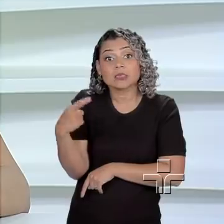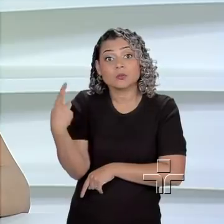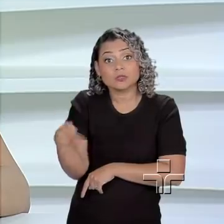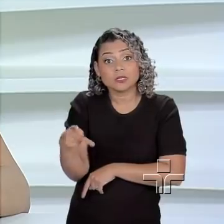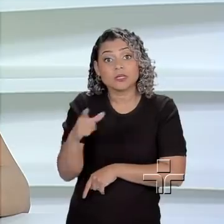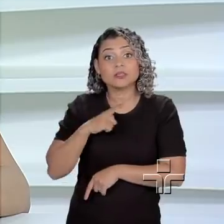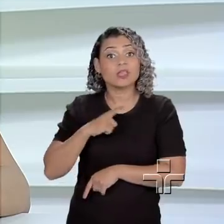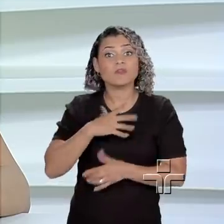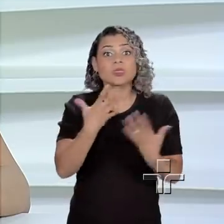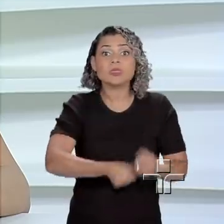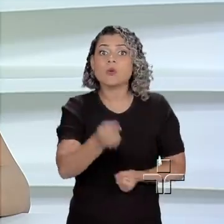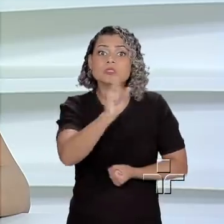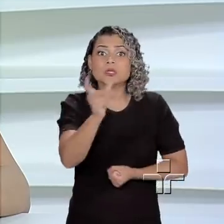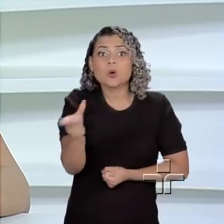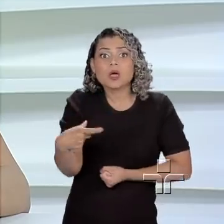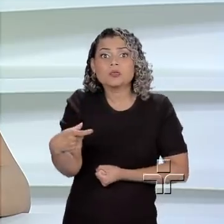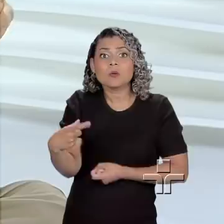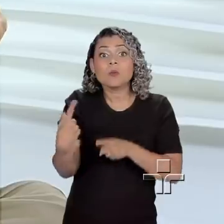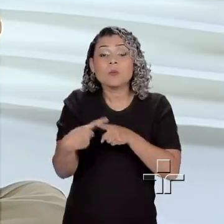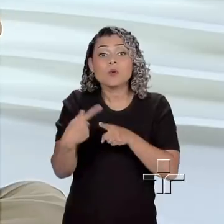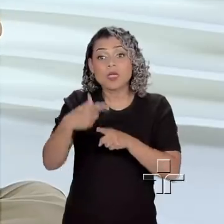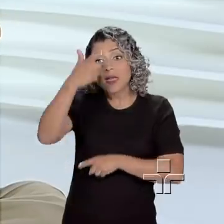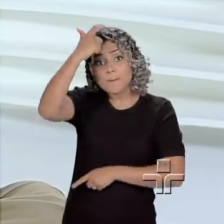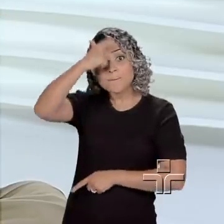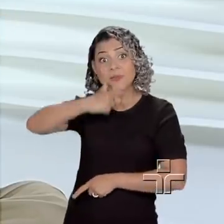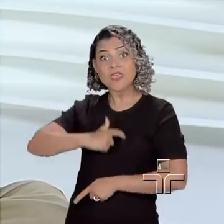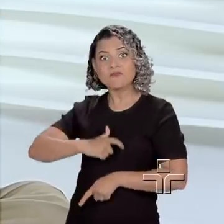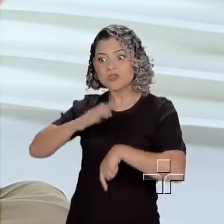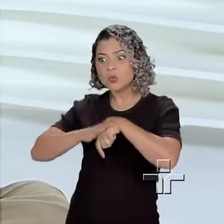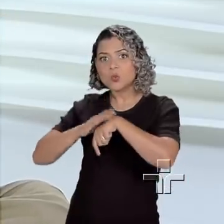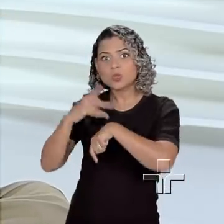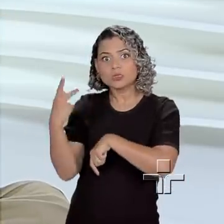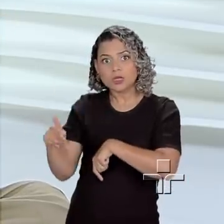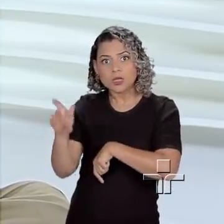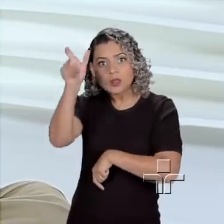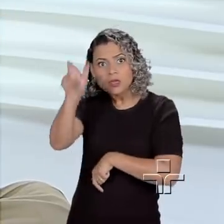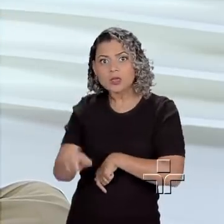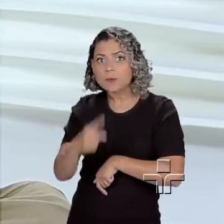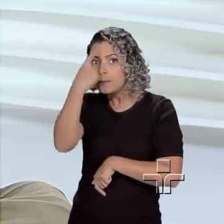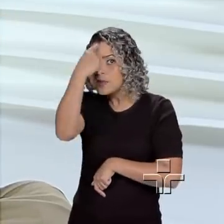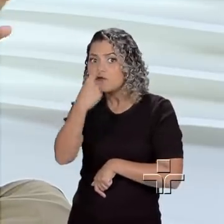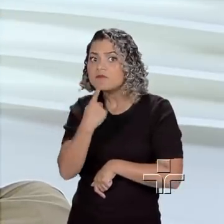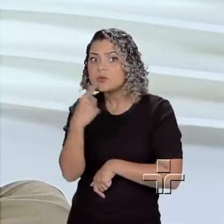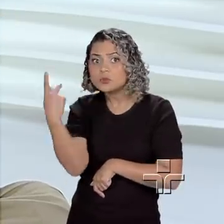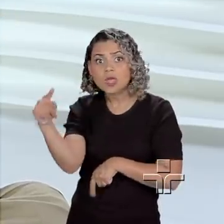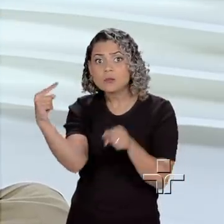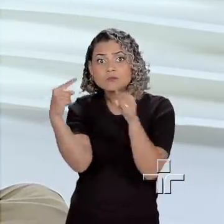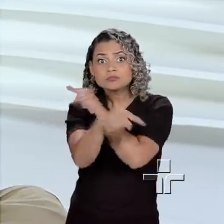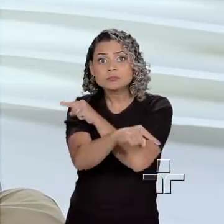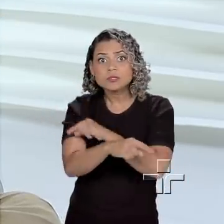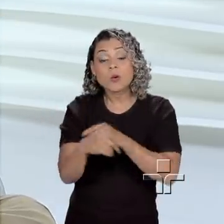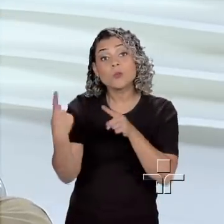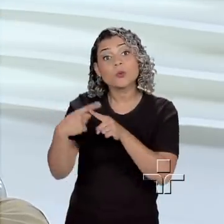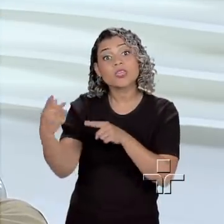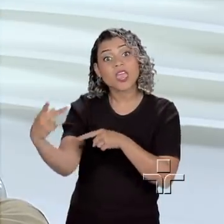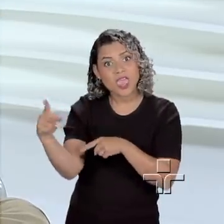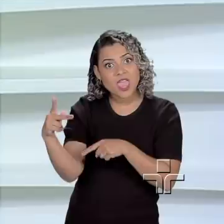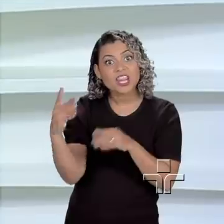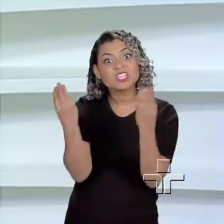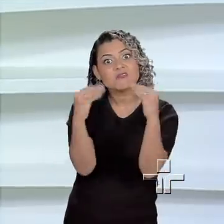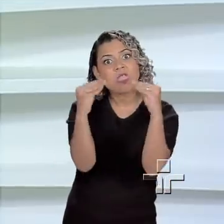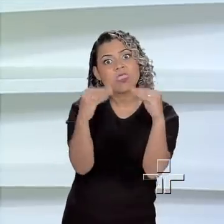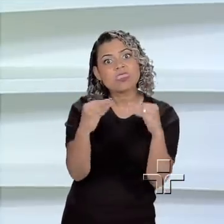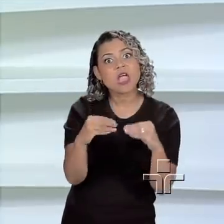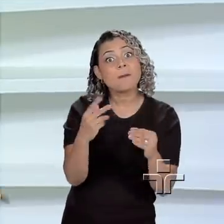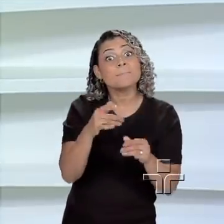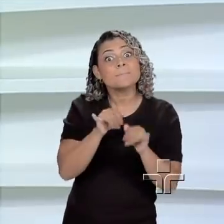transação negada porque o perfil social dele estava desalinhado, porque ele tinha escrito umas besteiras online, tá